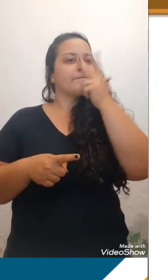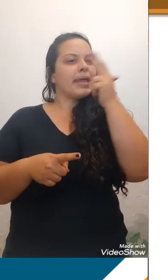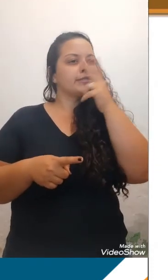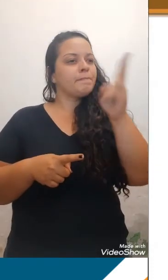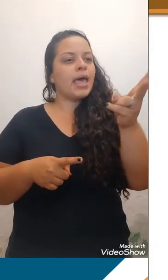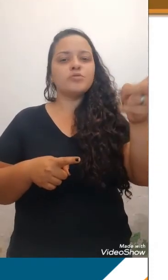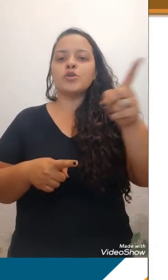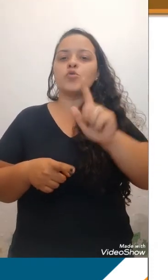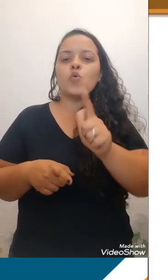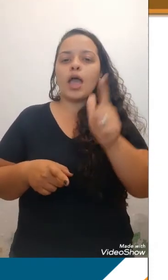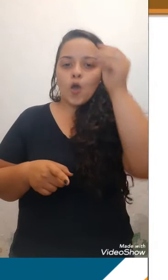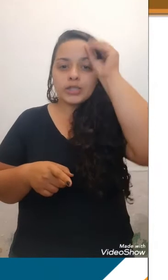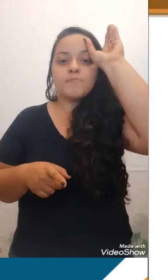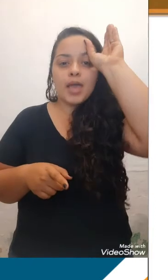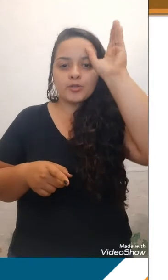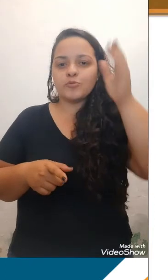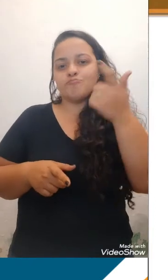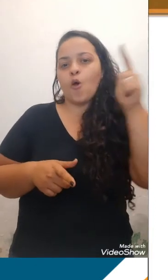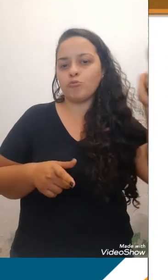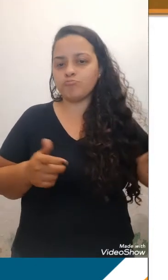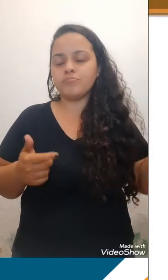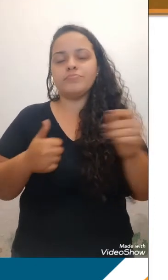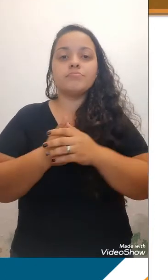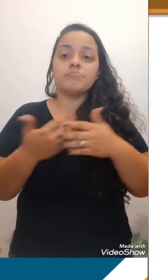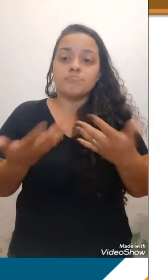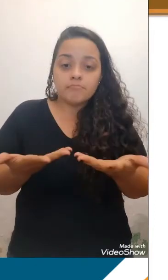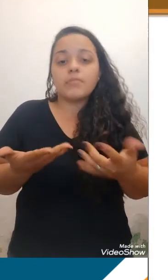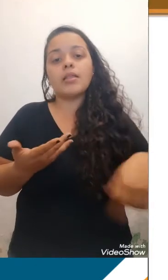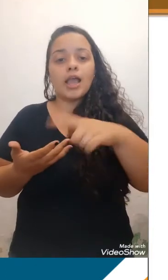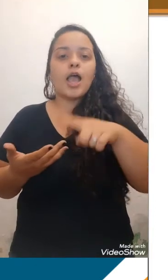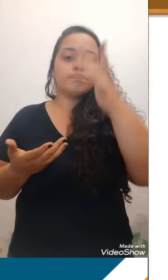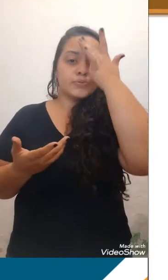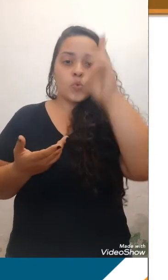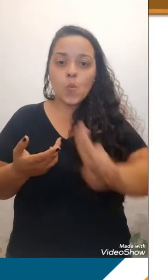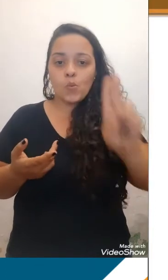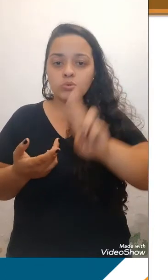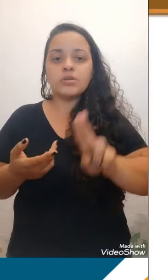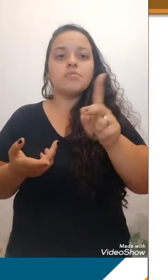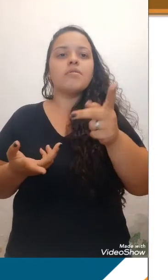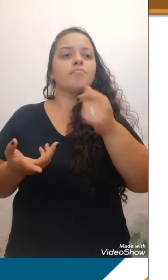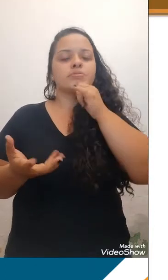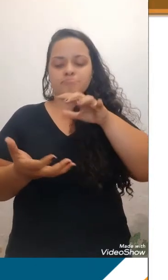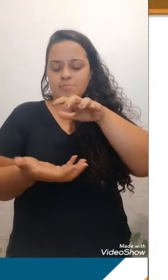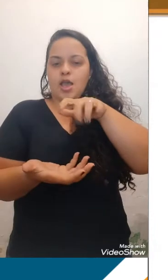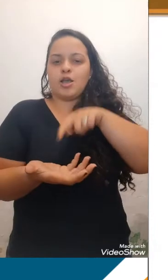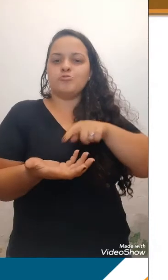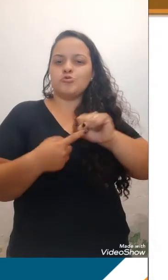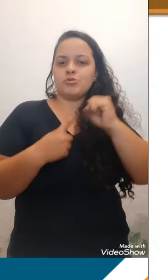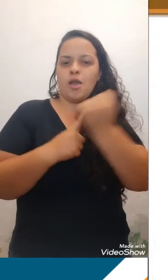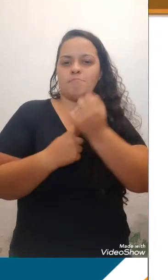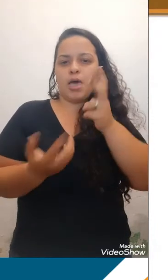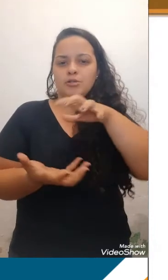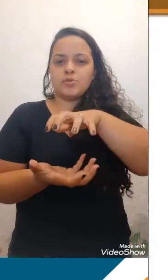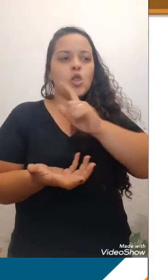as suas, sem que haja o conhecimento de novos pontos de vista. Assim, o usuário faz parte de uma bolha social